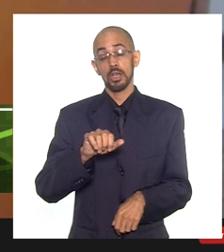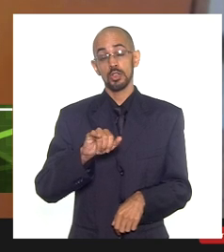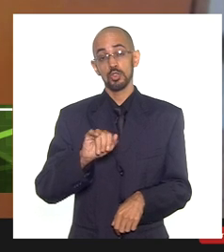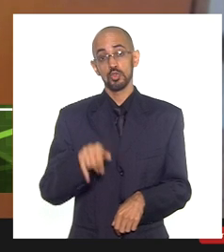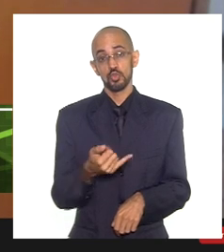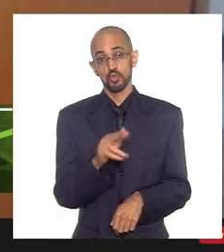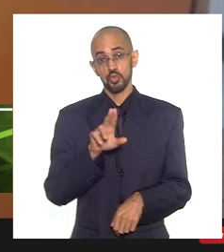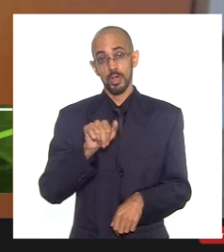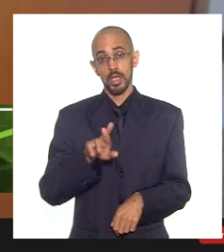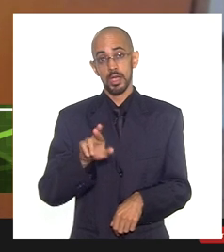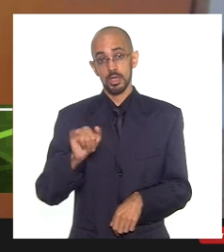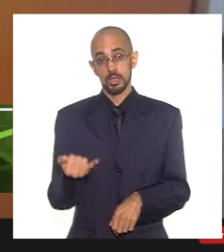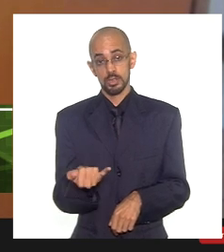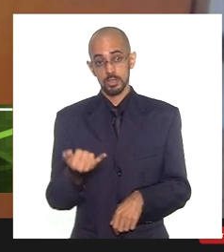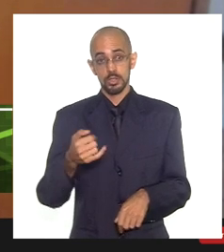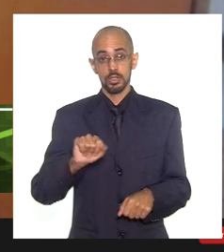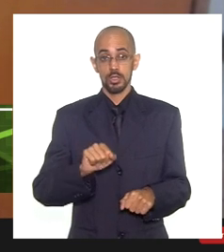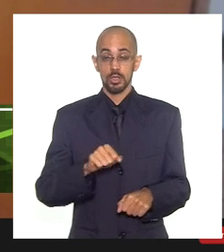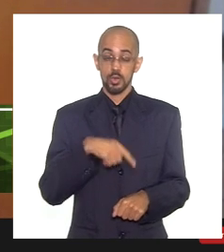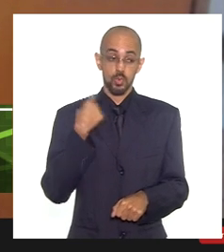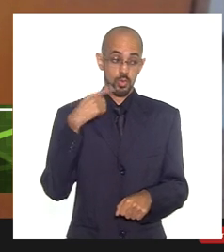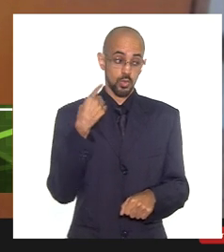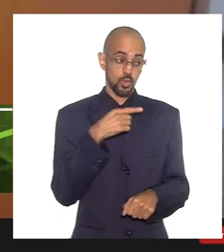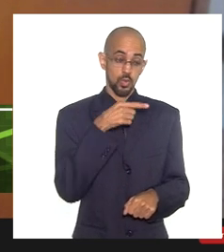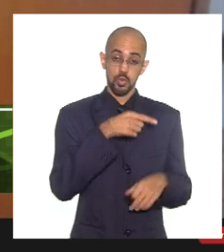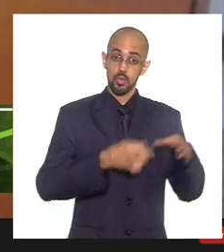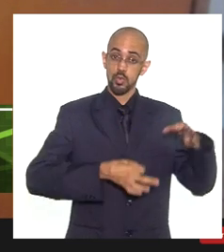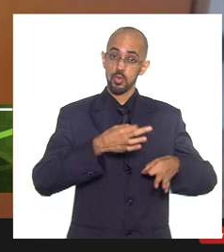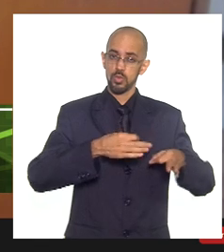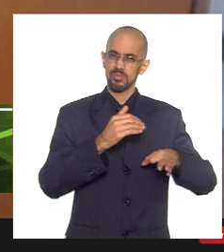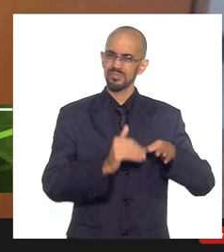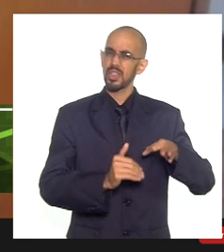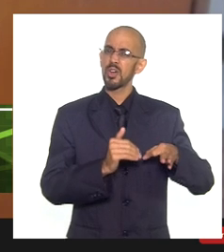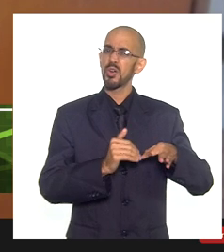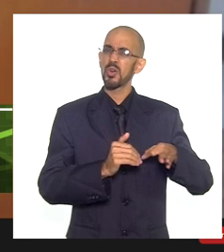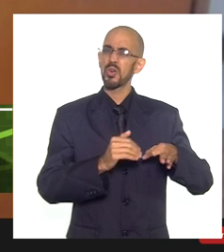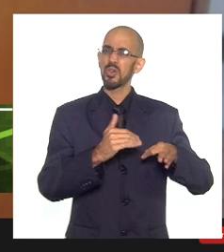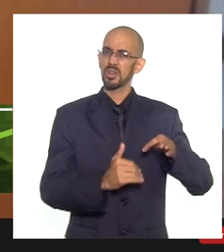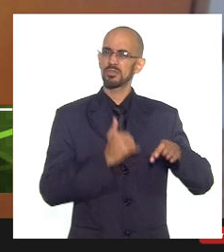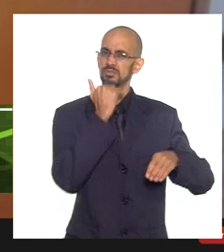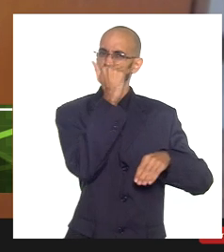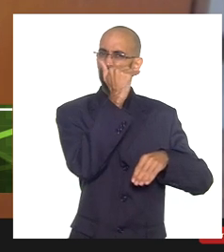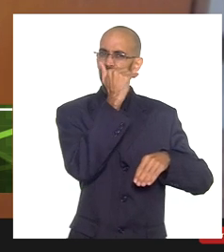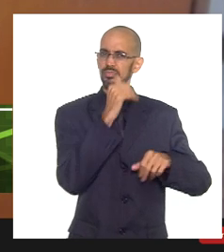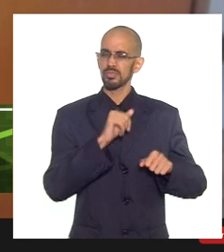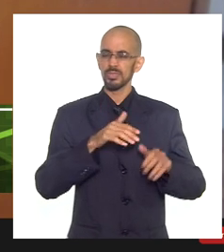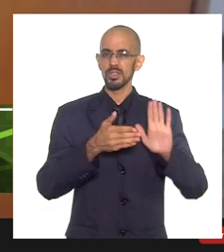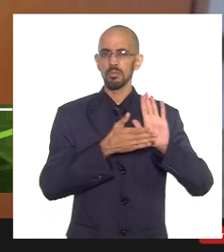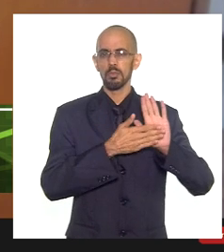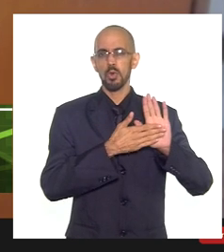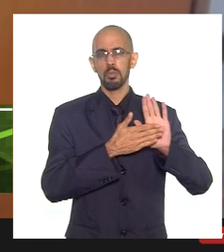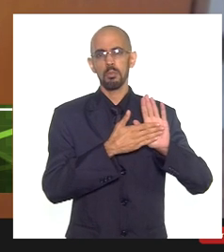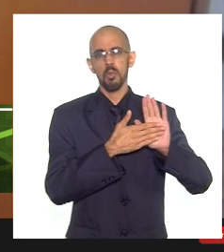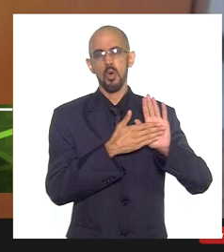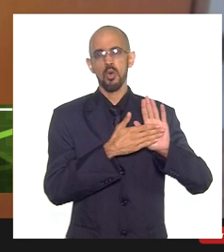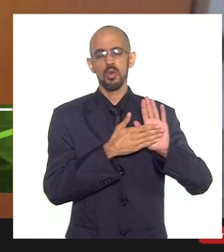desembargador ele propôs um ambiente de negociação que não foi aceito